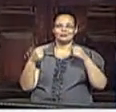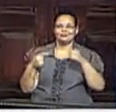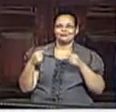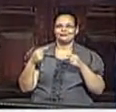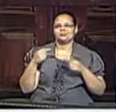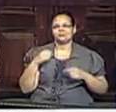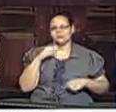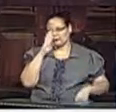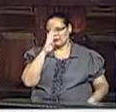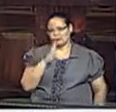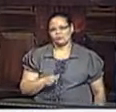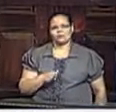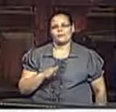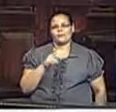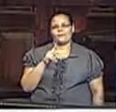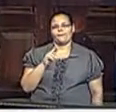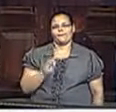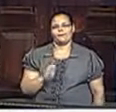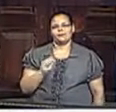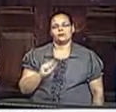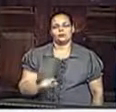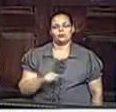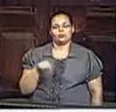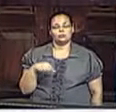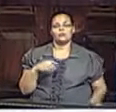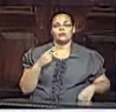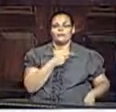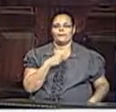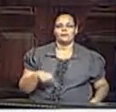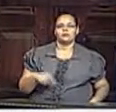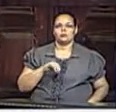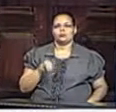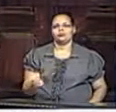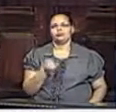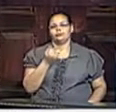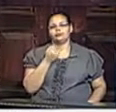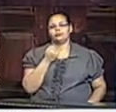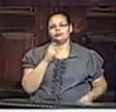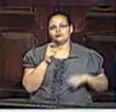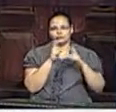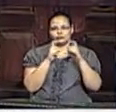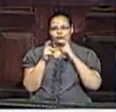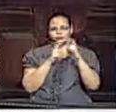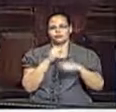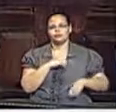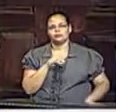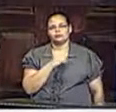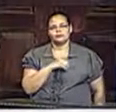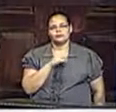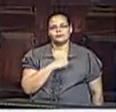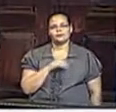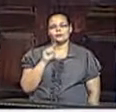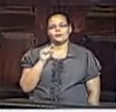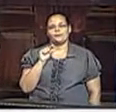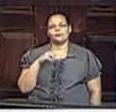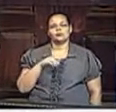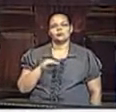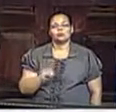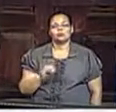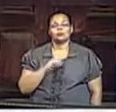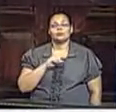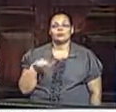diretos nessa operação do pré-sal. Então, presidente, aproveito essa discussão aqui do salário mínimo regional para levantar a